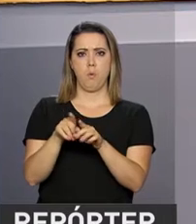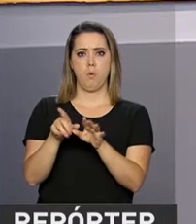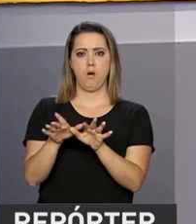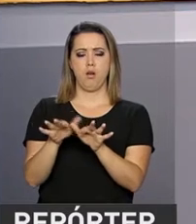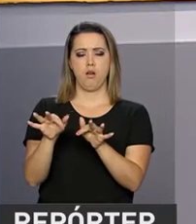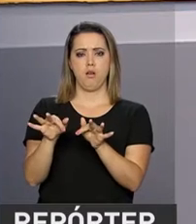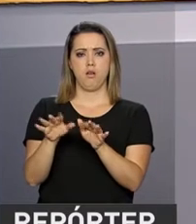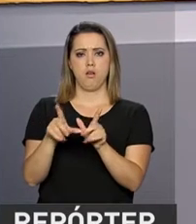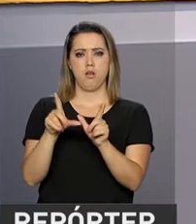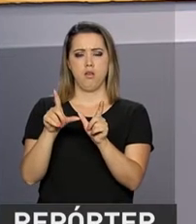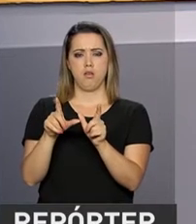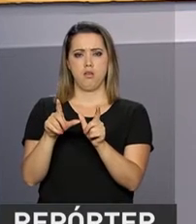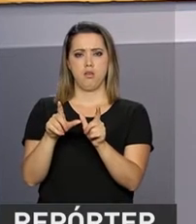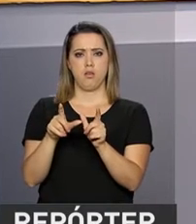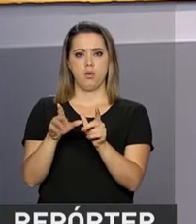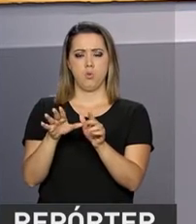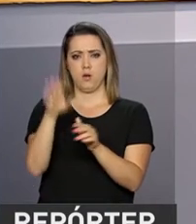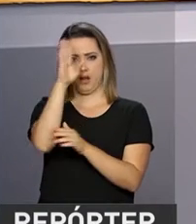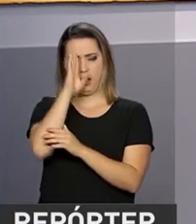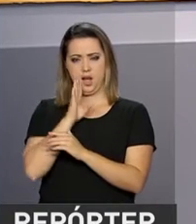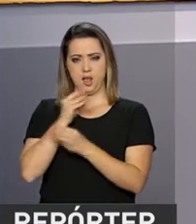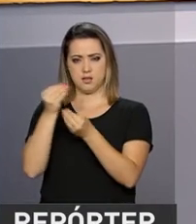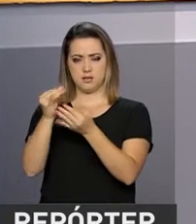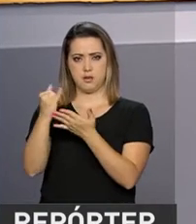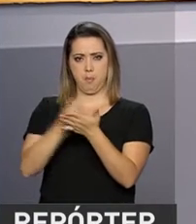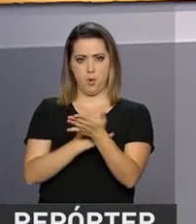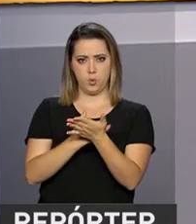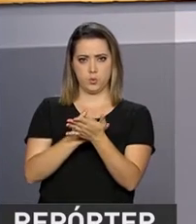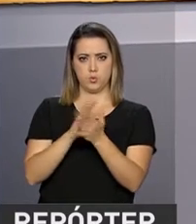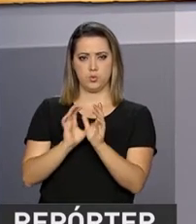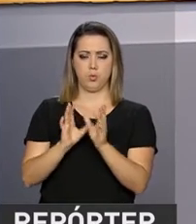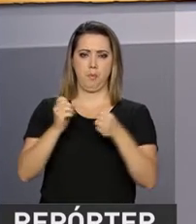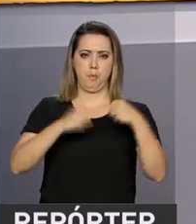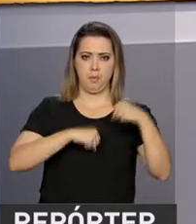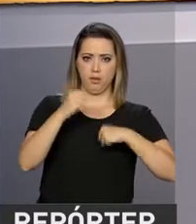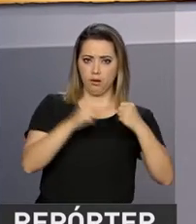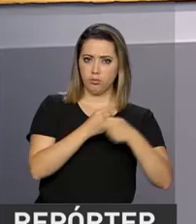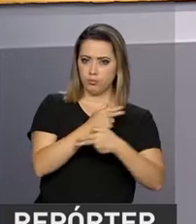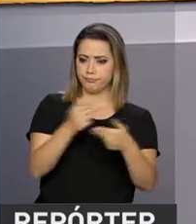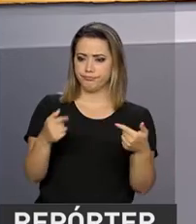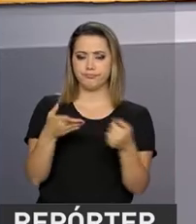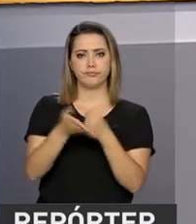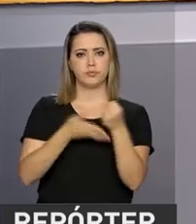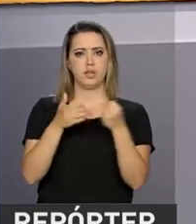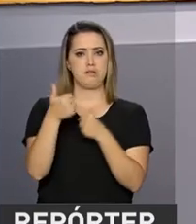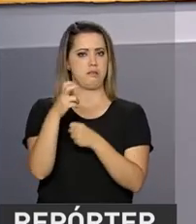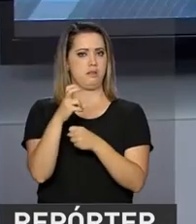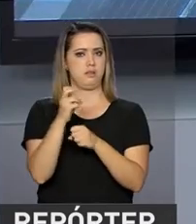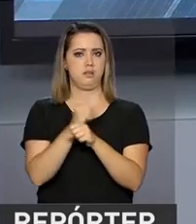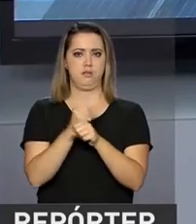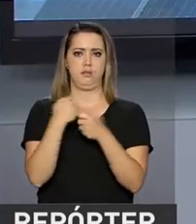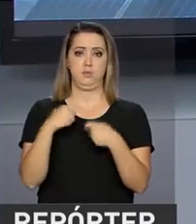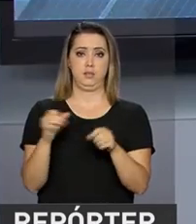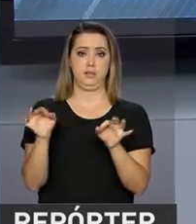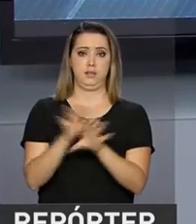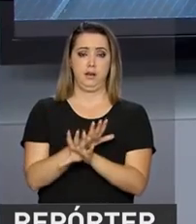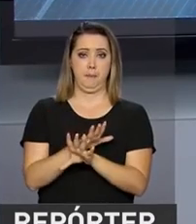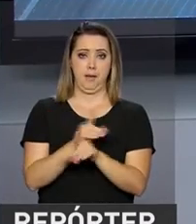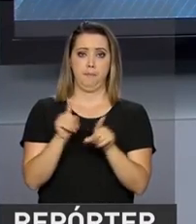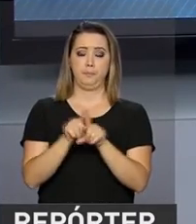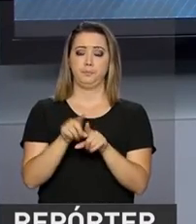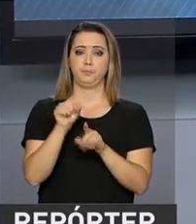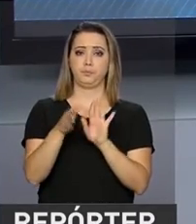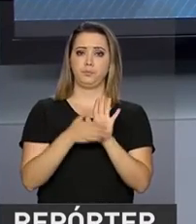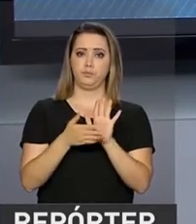em infraestrutura sem autorização do conselho nacional de política fazendária confaz a proposta tem o objetivo